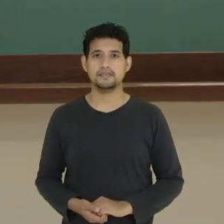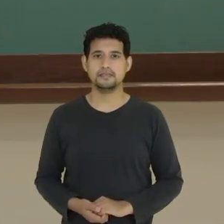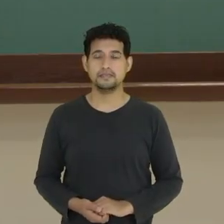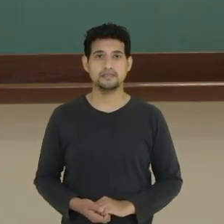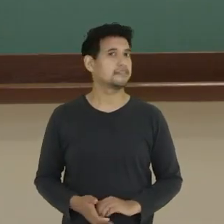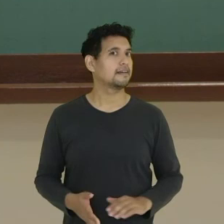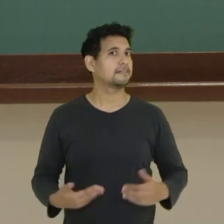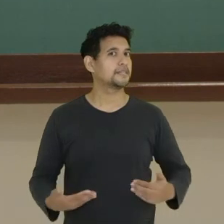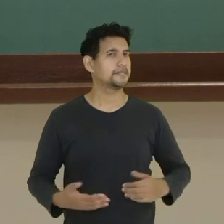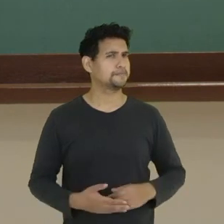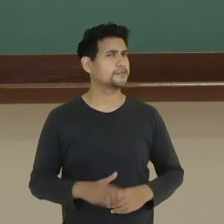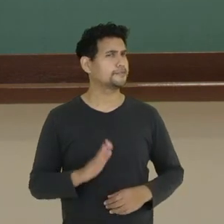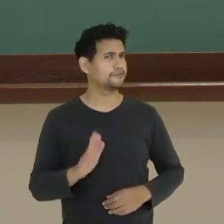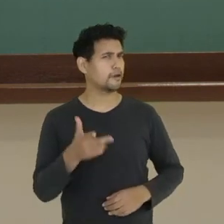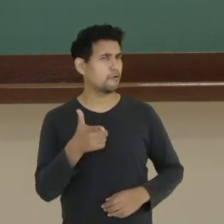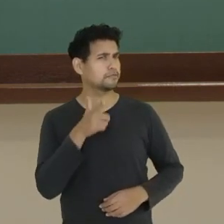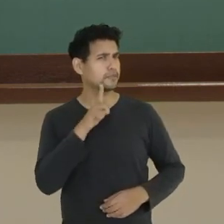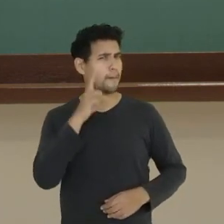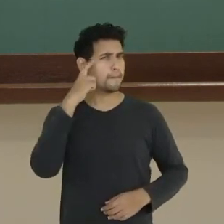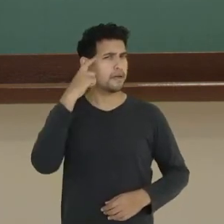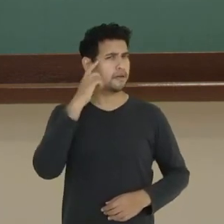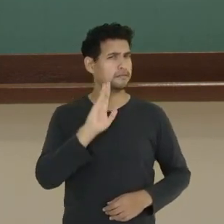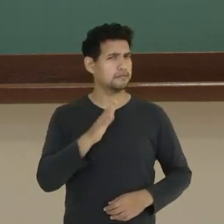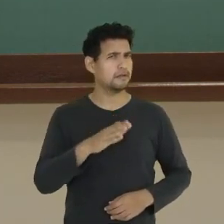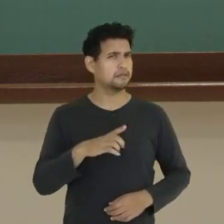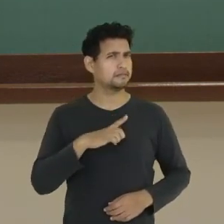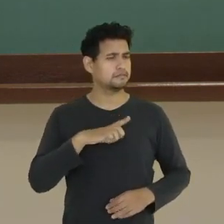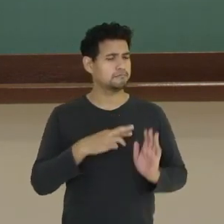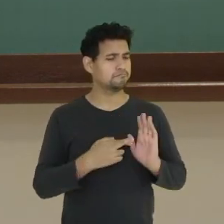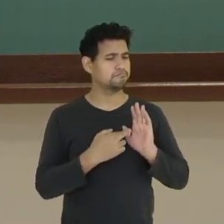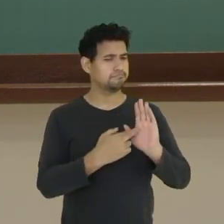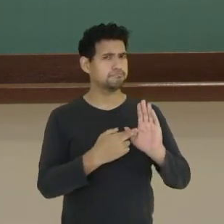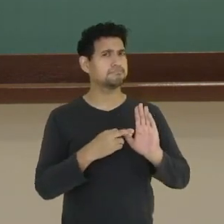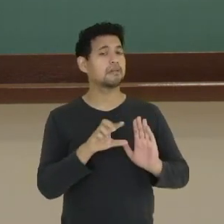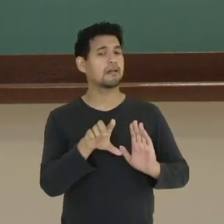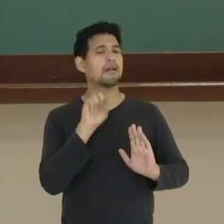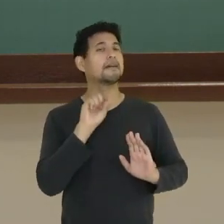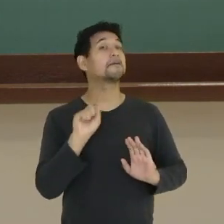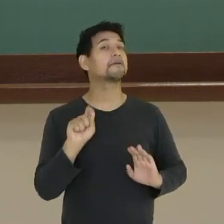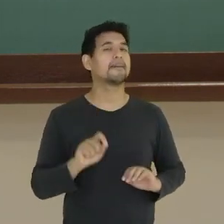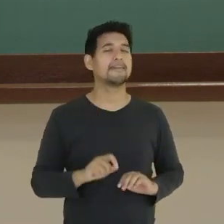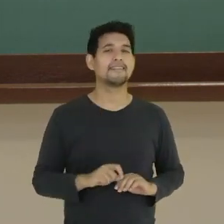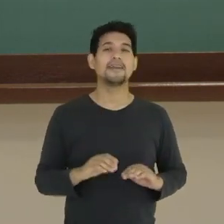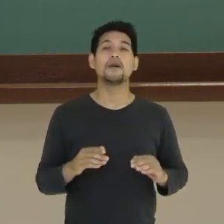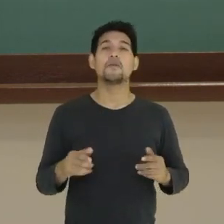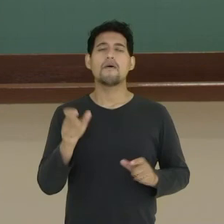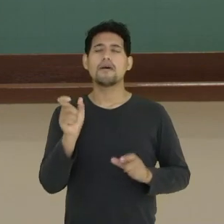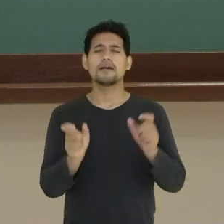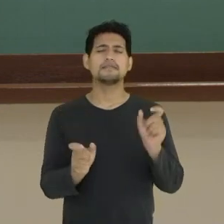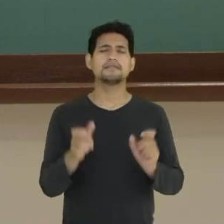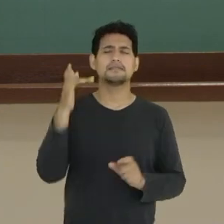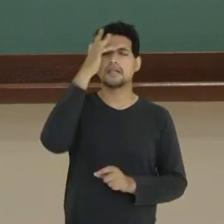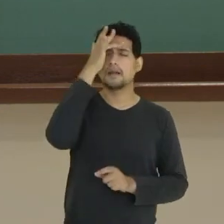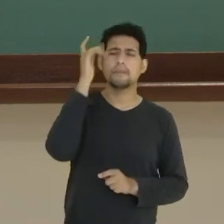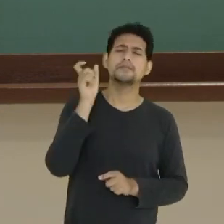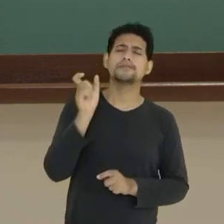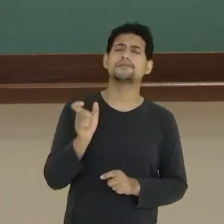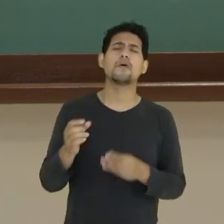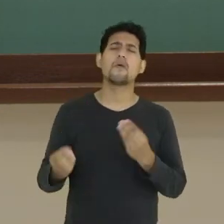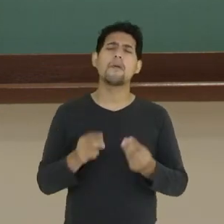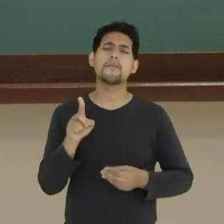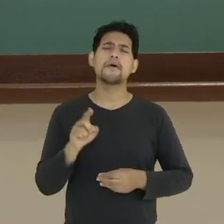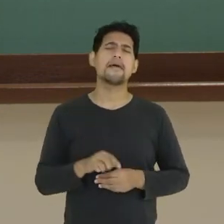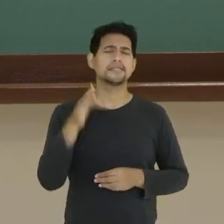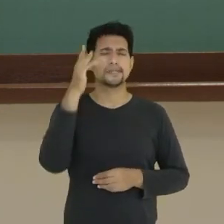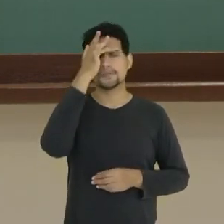E aí, pessoal, conseguiram pensar? Tem o representante aí? Quais são as características dessa pessoa? Como que é a personalidade